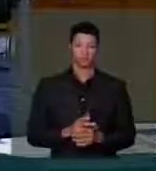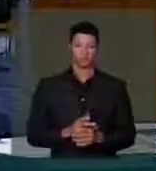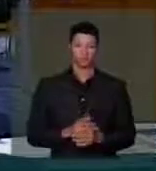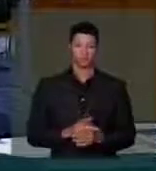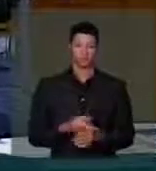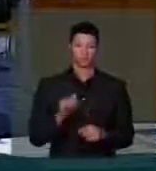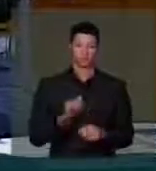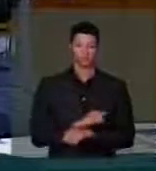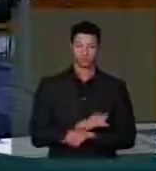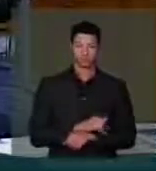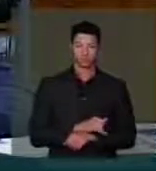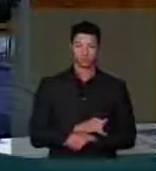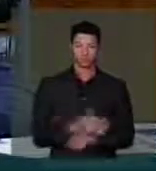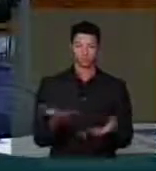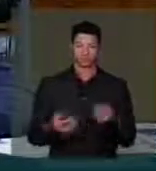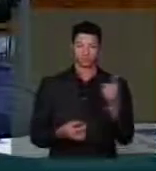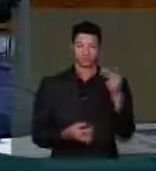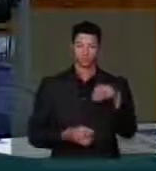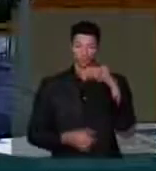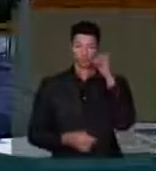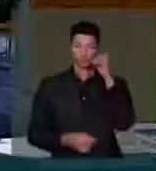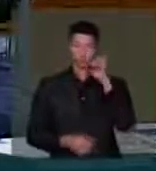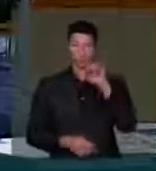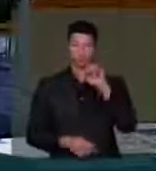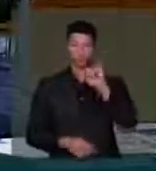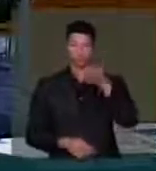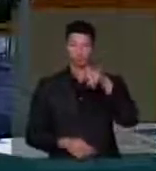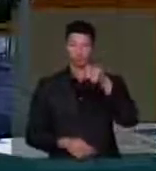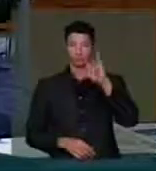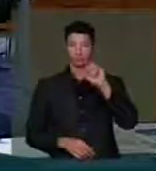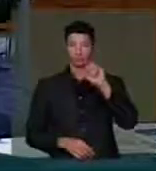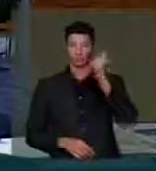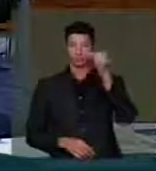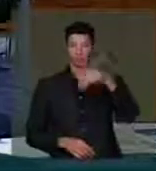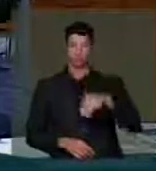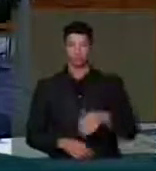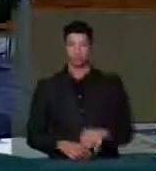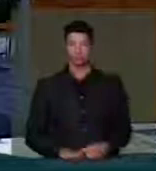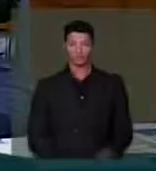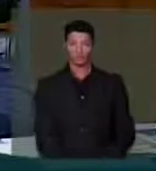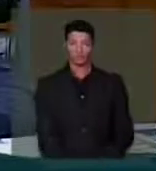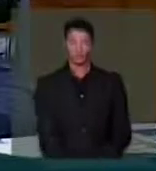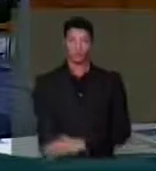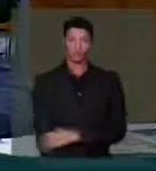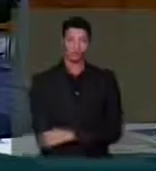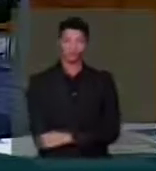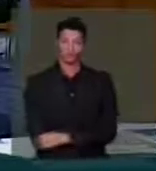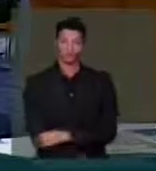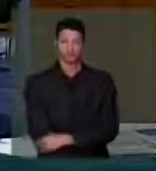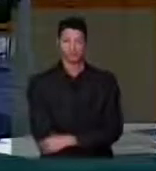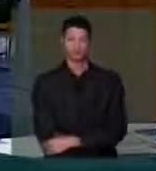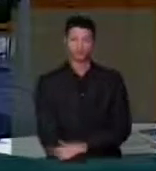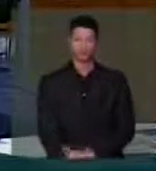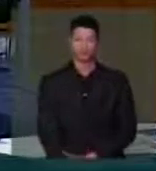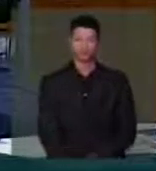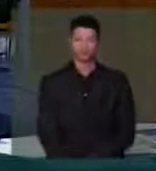Na ausência, eu passo por um minuto, o deputado Índio, por um minuto, para